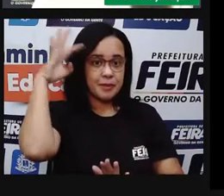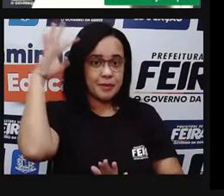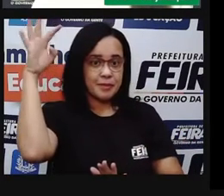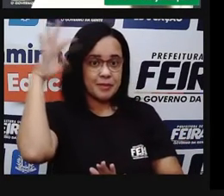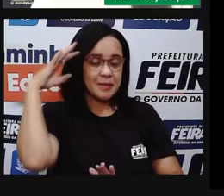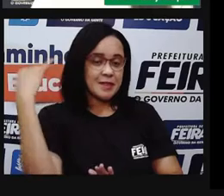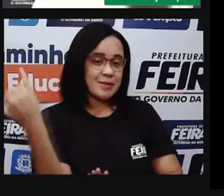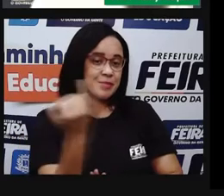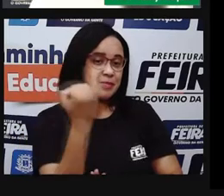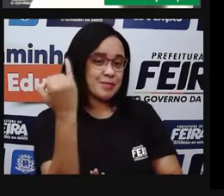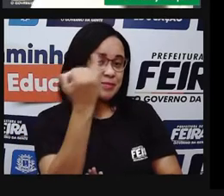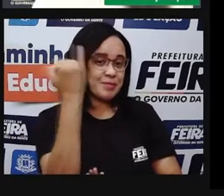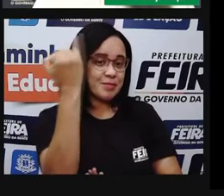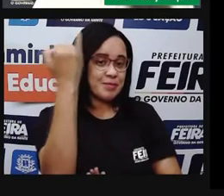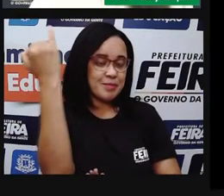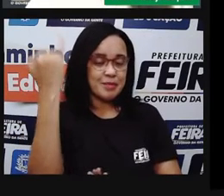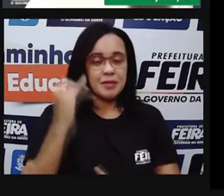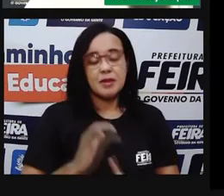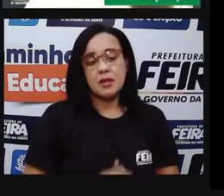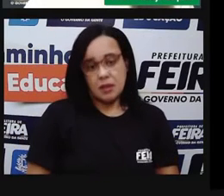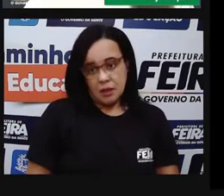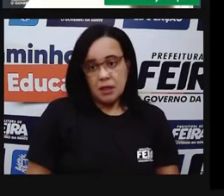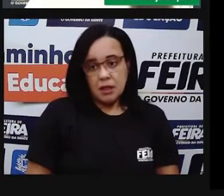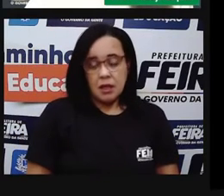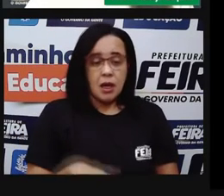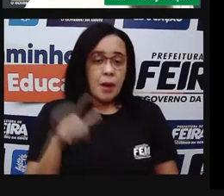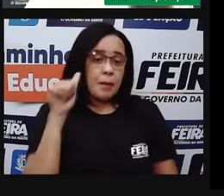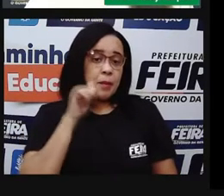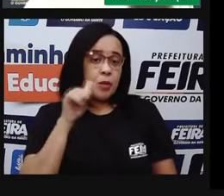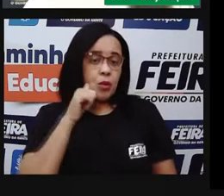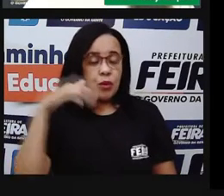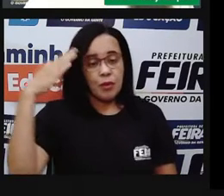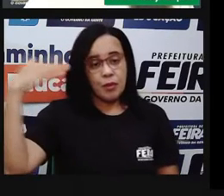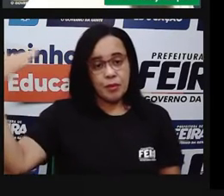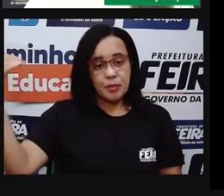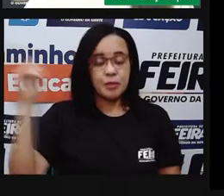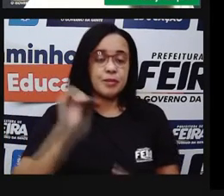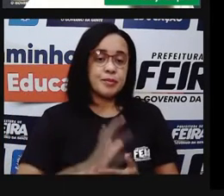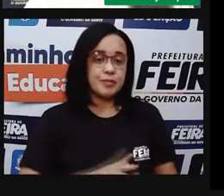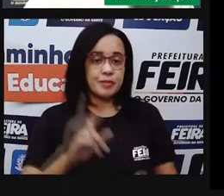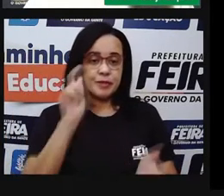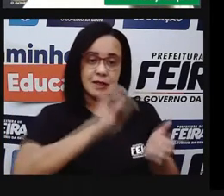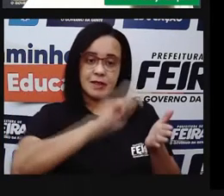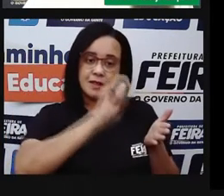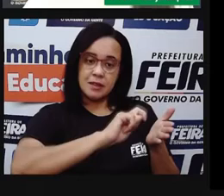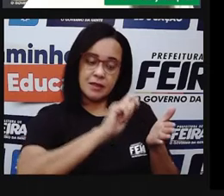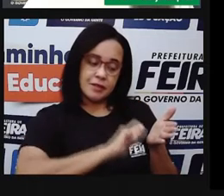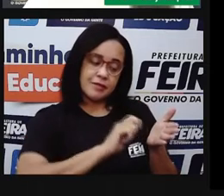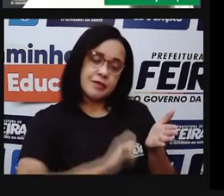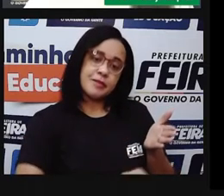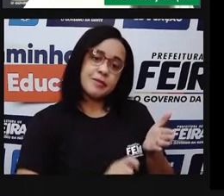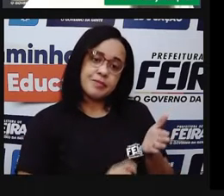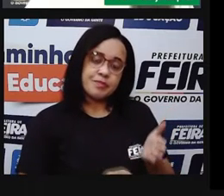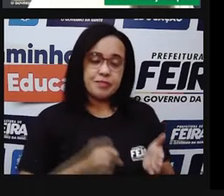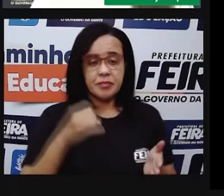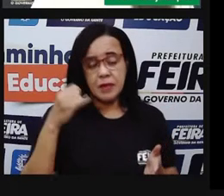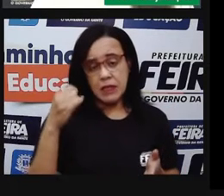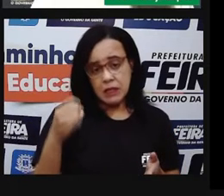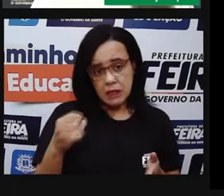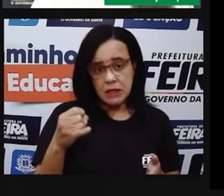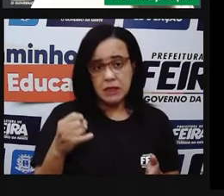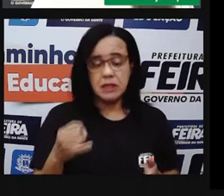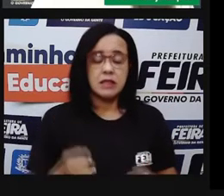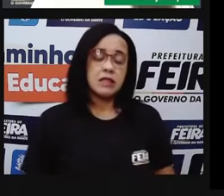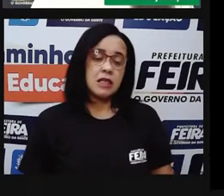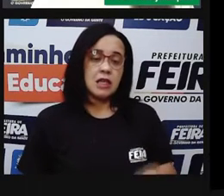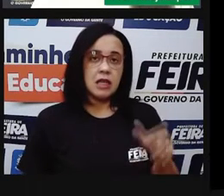mensagem foi escrita por Frida Kahlo, que diz que se eu puder lhe dar alguma coisa na vida, eu lhe